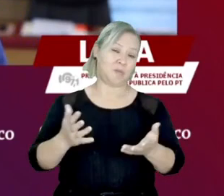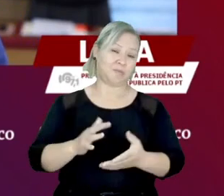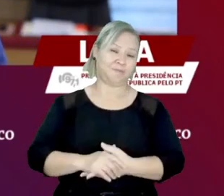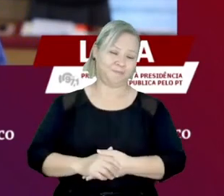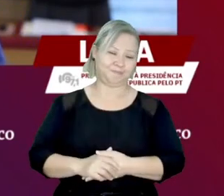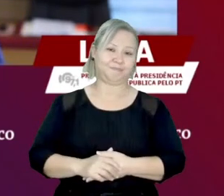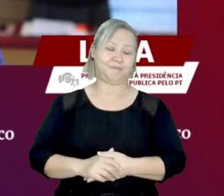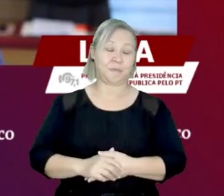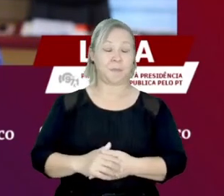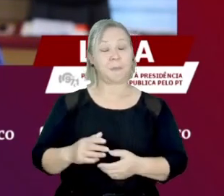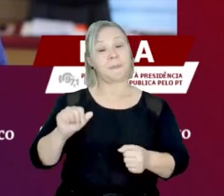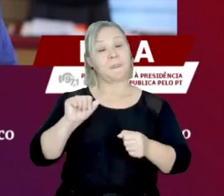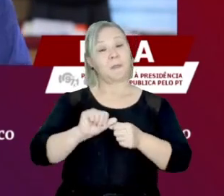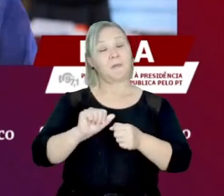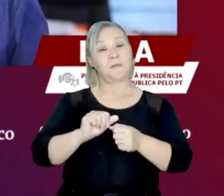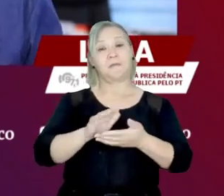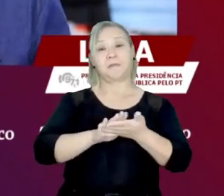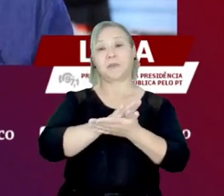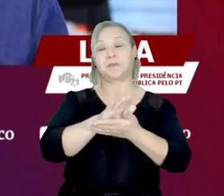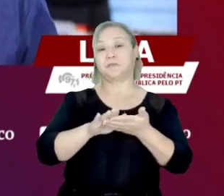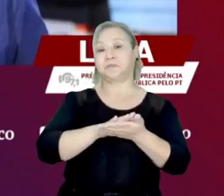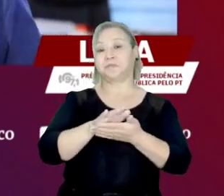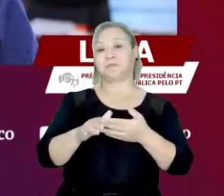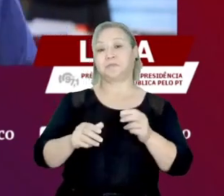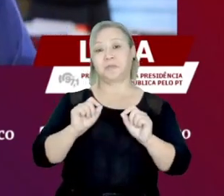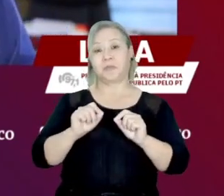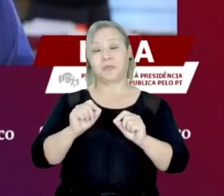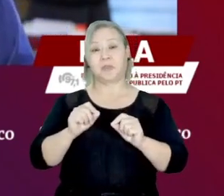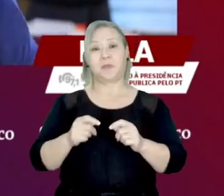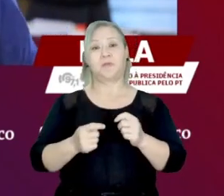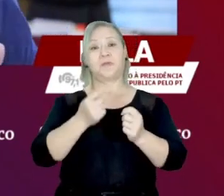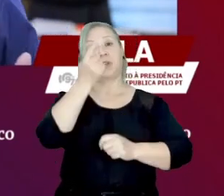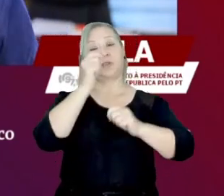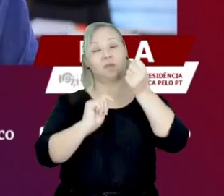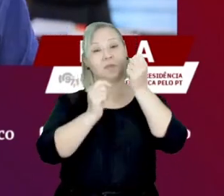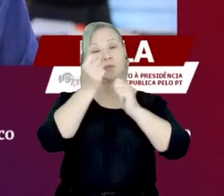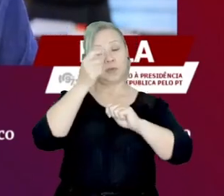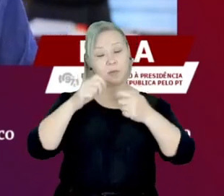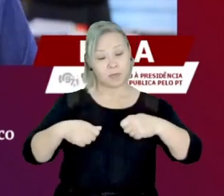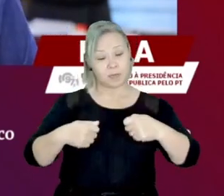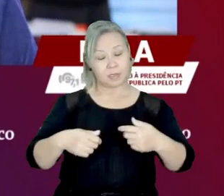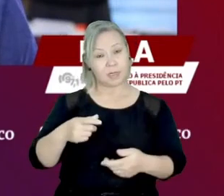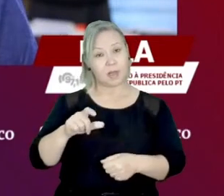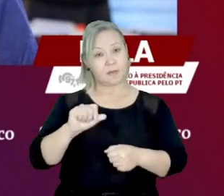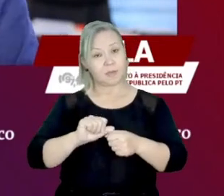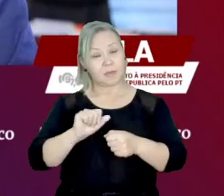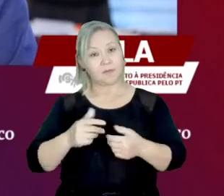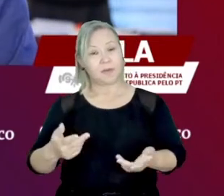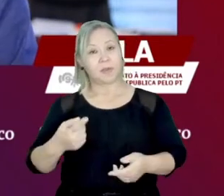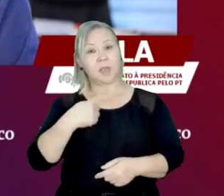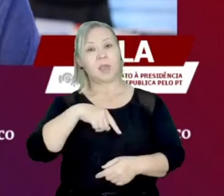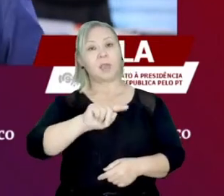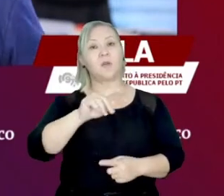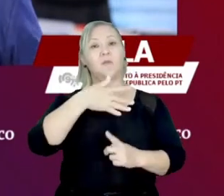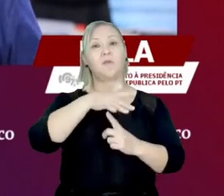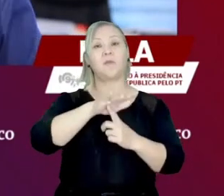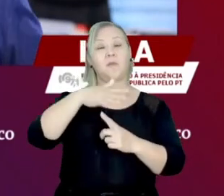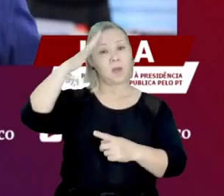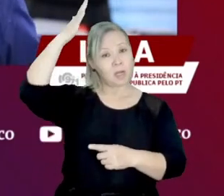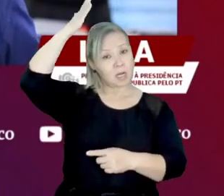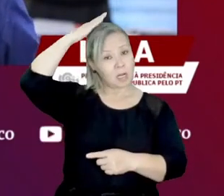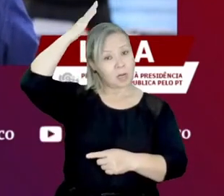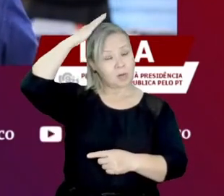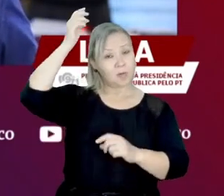fundamental de uma cirurgia, de uma siderúrgica, e ela não aconteceu, porque quando eu virei as costas e deixei a